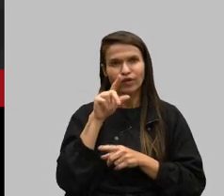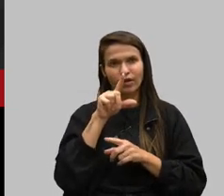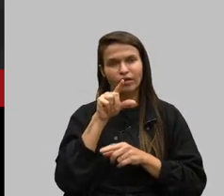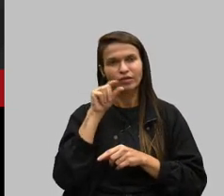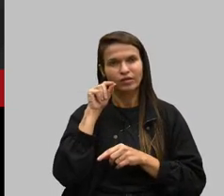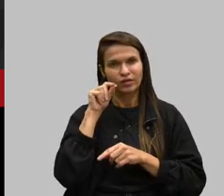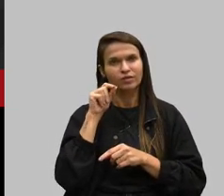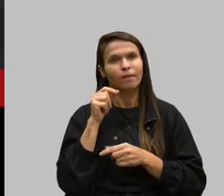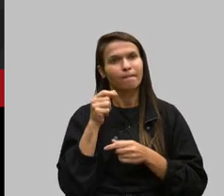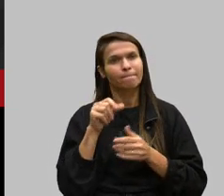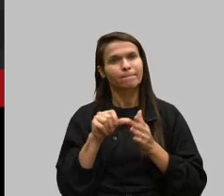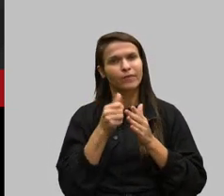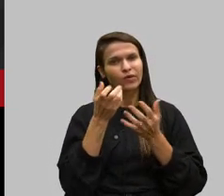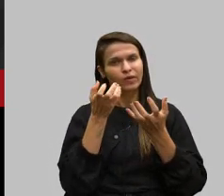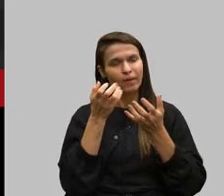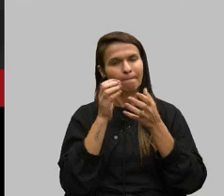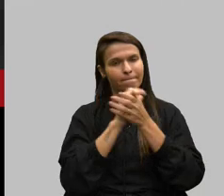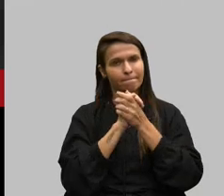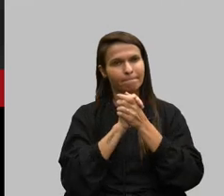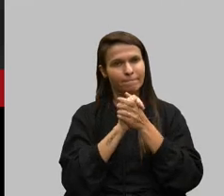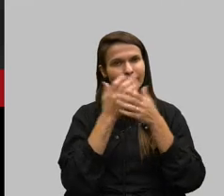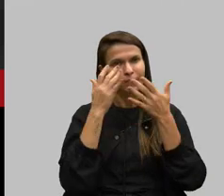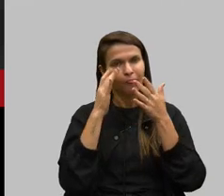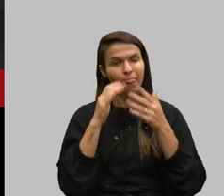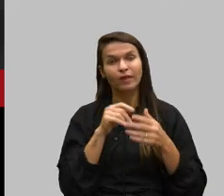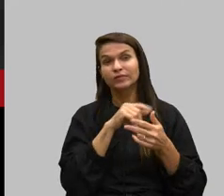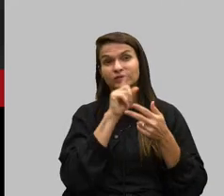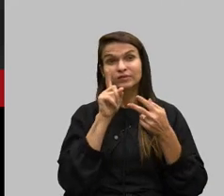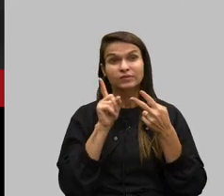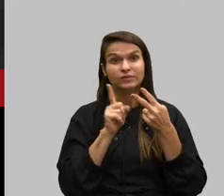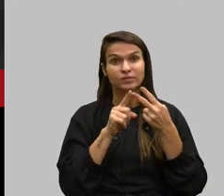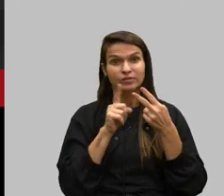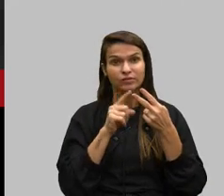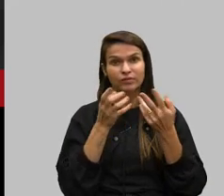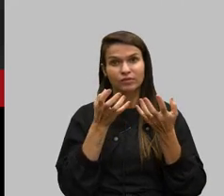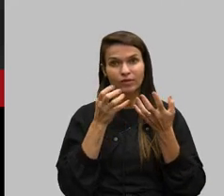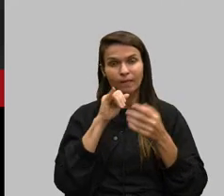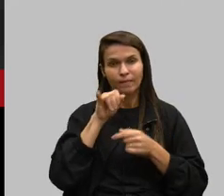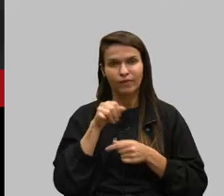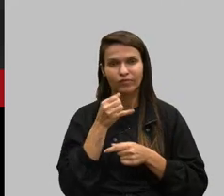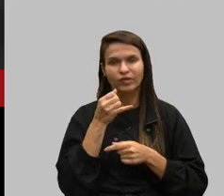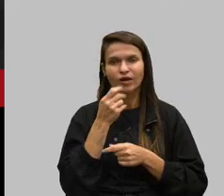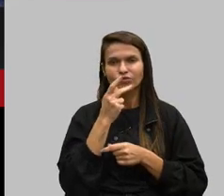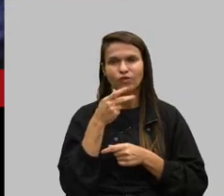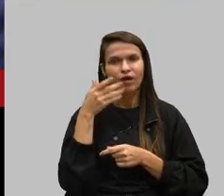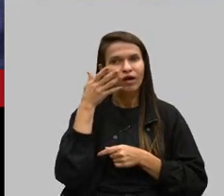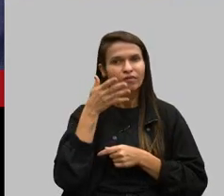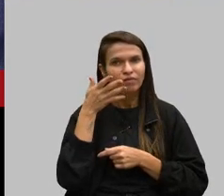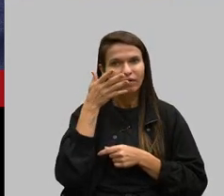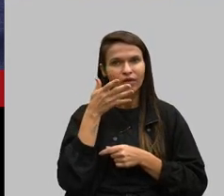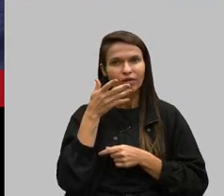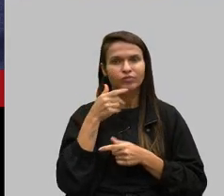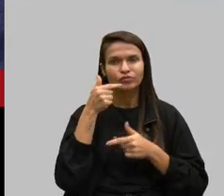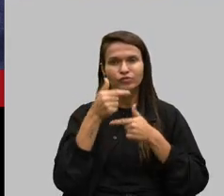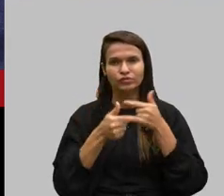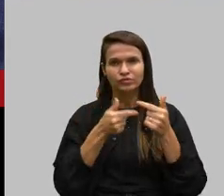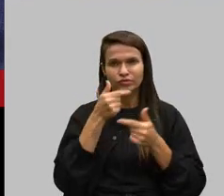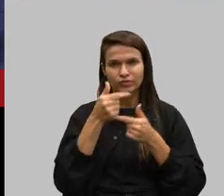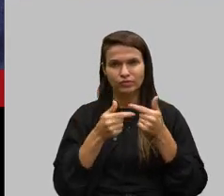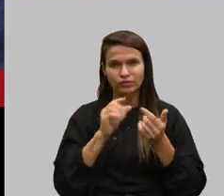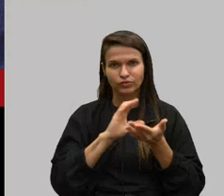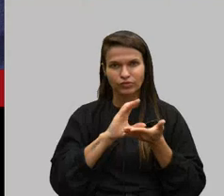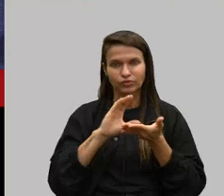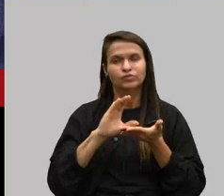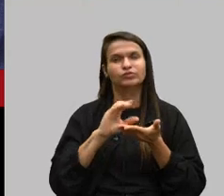lugar parabenizá-lo segundo lugar eu queria aproveitar a fala de vossa excelência sobre o trabalho dos investimentos que a gente tem